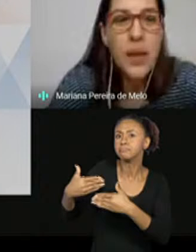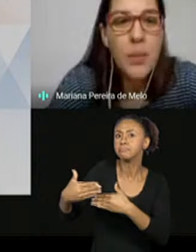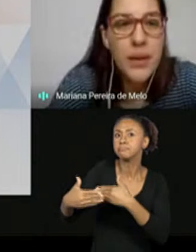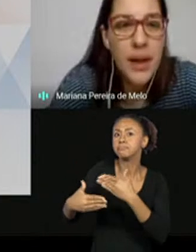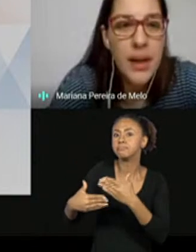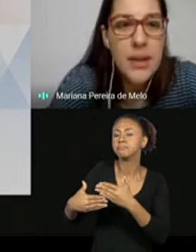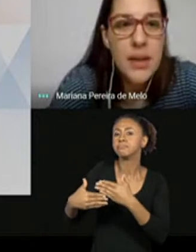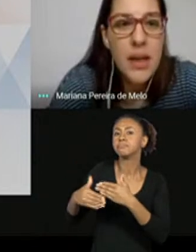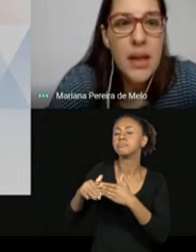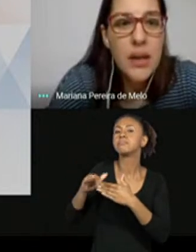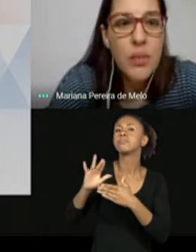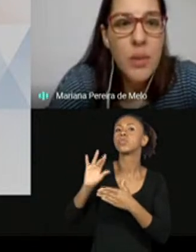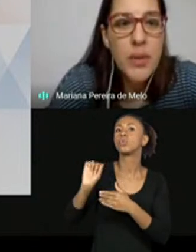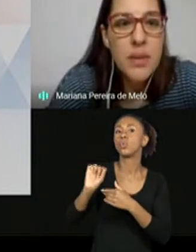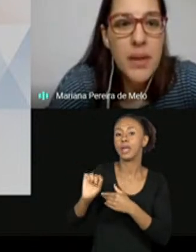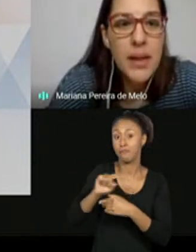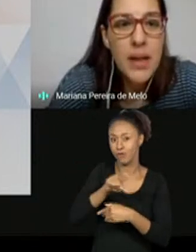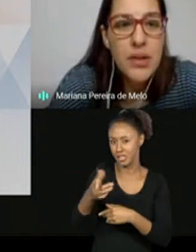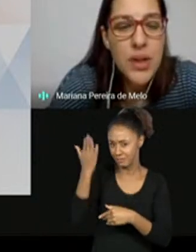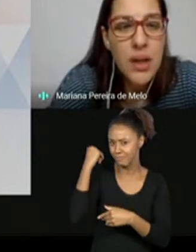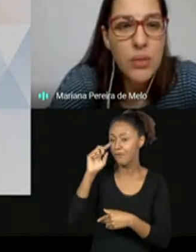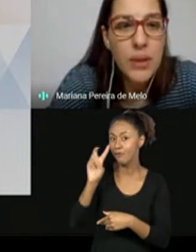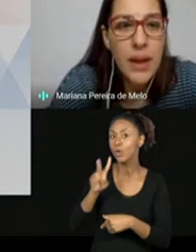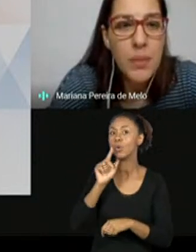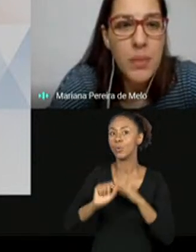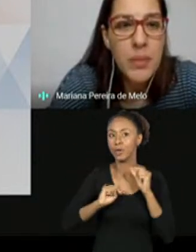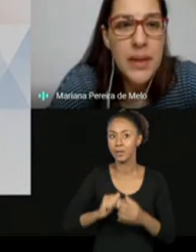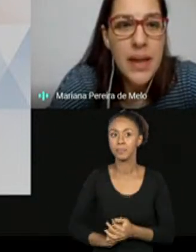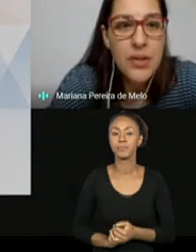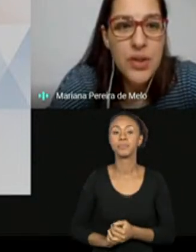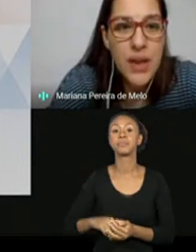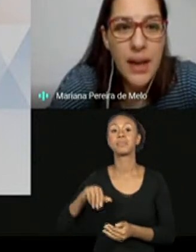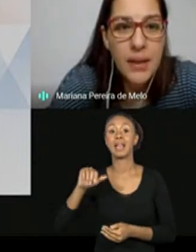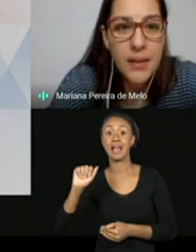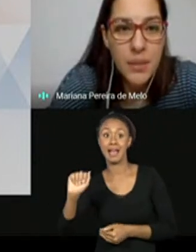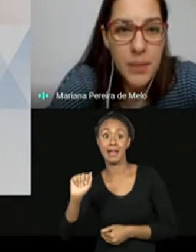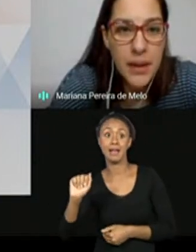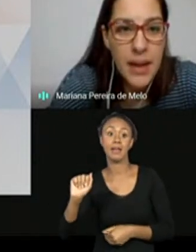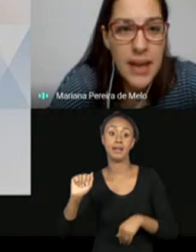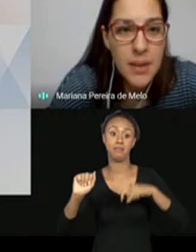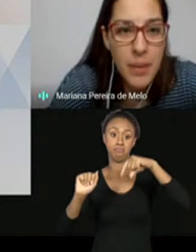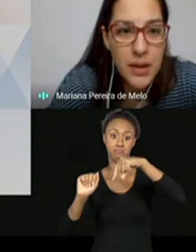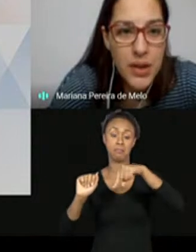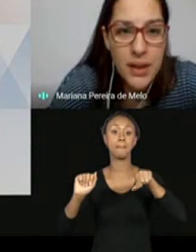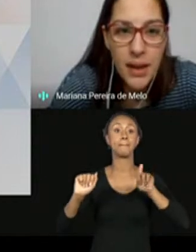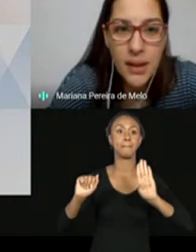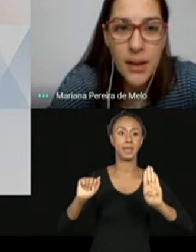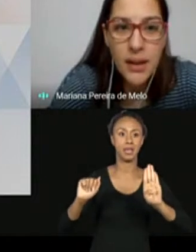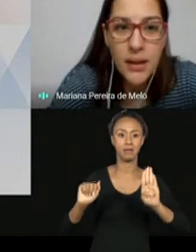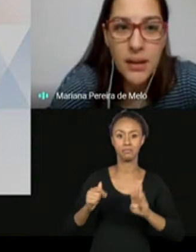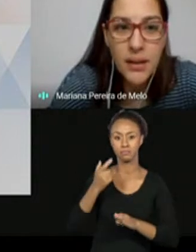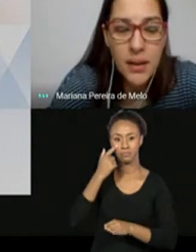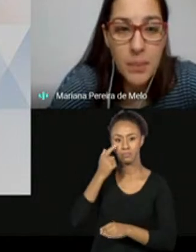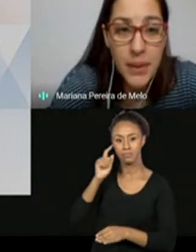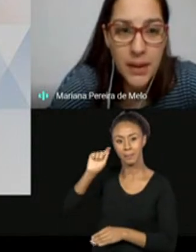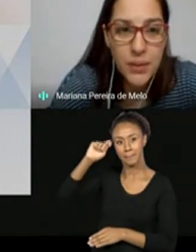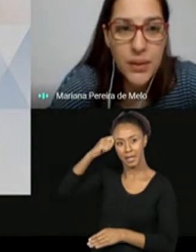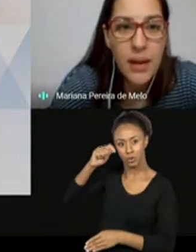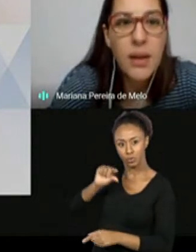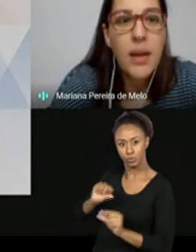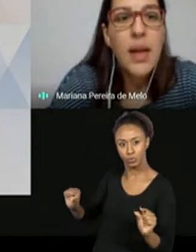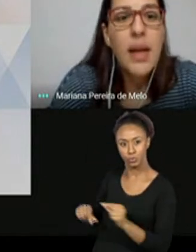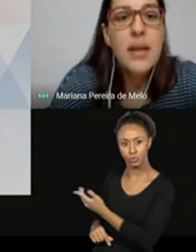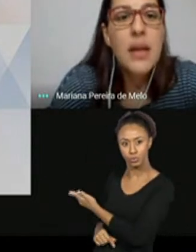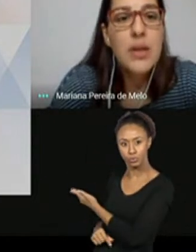há um pouquinho de tempo atrás? Que uma possibilidade de calcular a probabilidade de A inter B, essa parte que está aqui em preto,